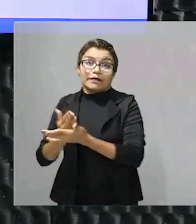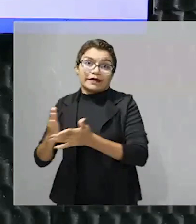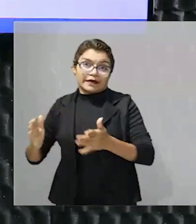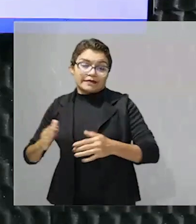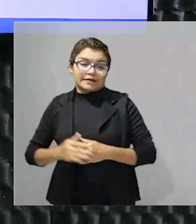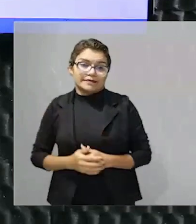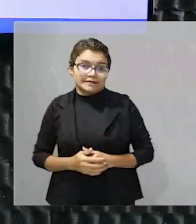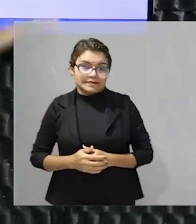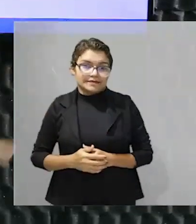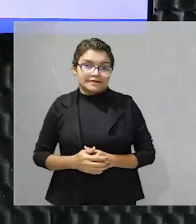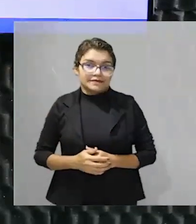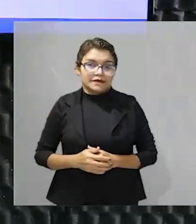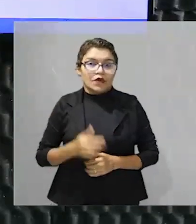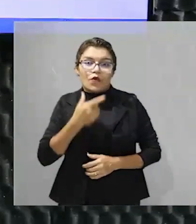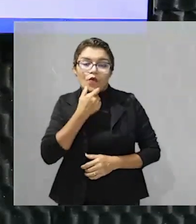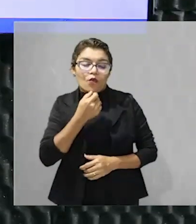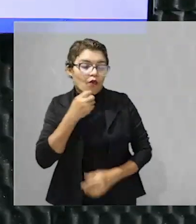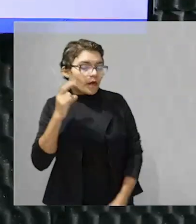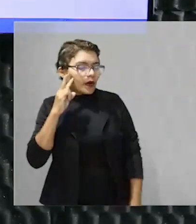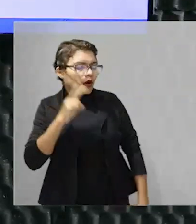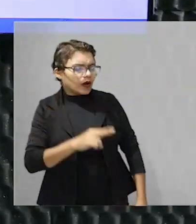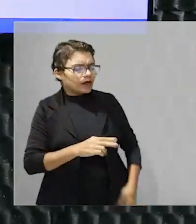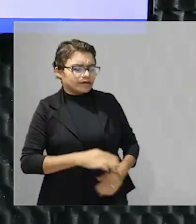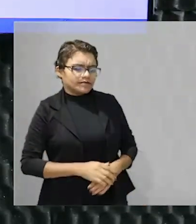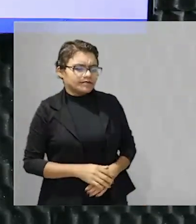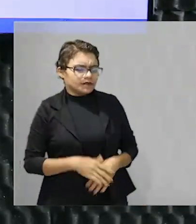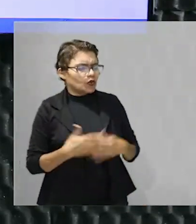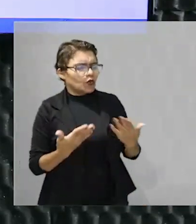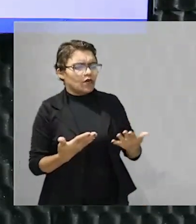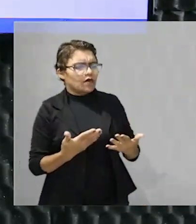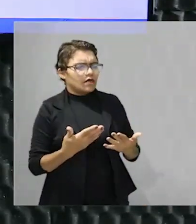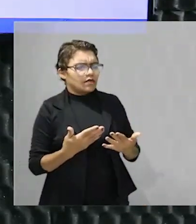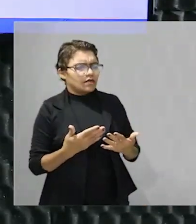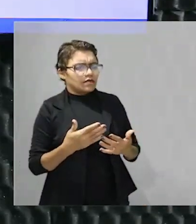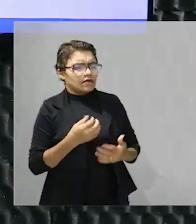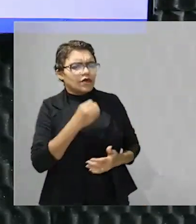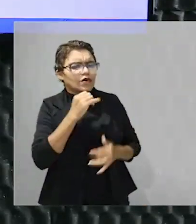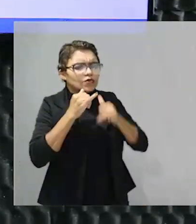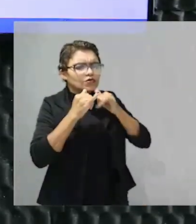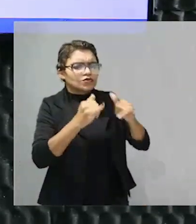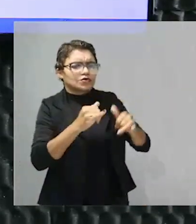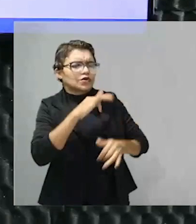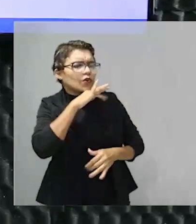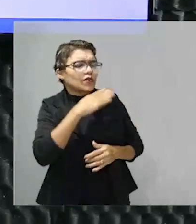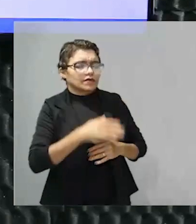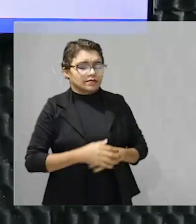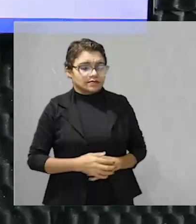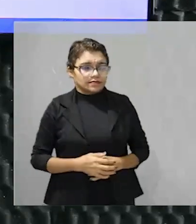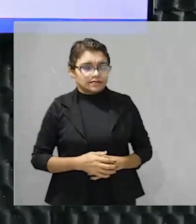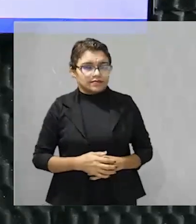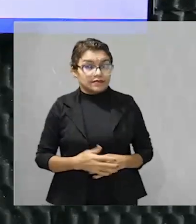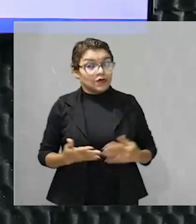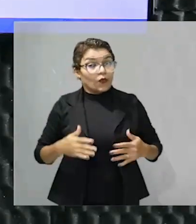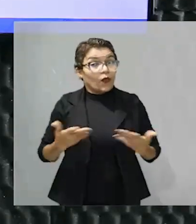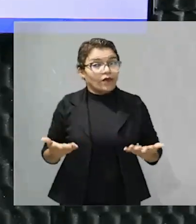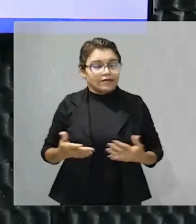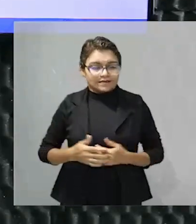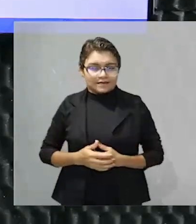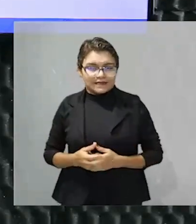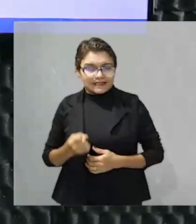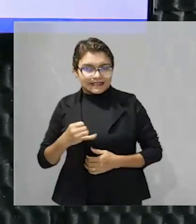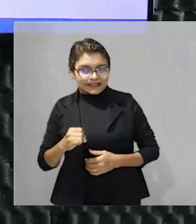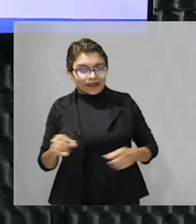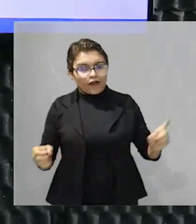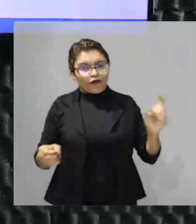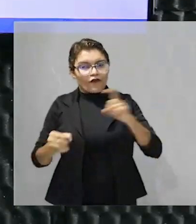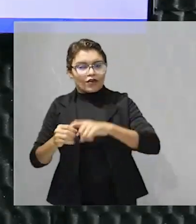eles, bebe o seu refrigerante e diz, e qual é a notícia ruim? Se ele vai voltar, qual é o ponto de vista dele? Se ele vai voltar